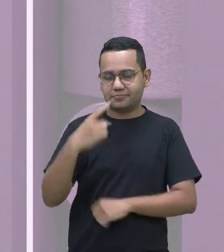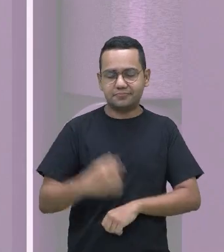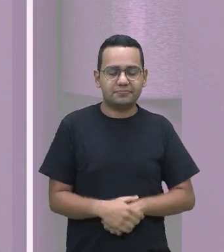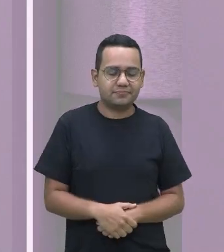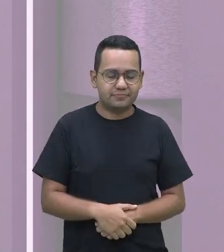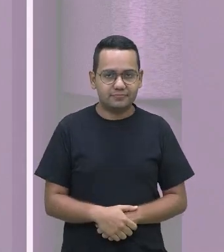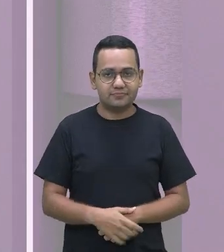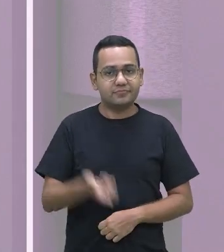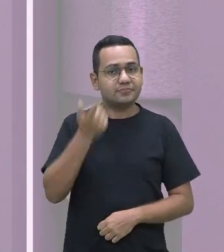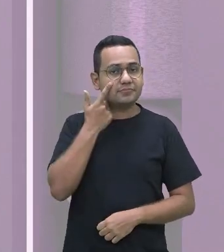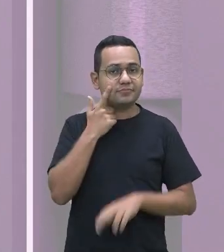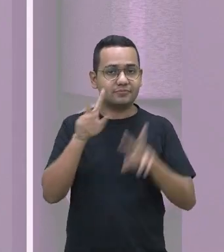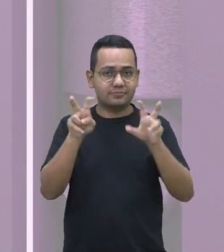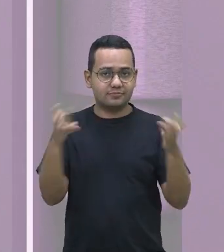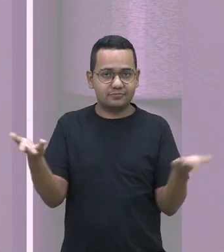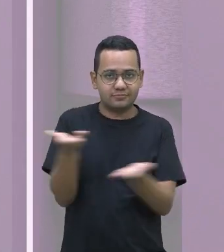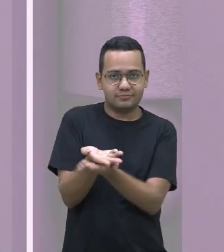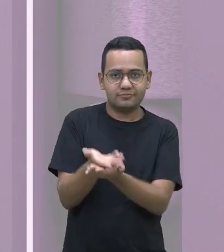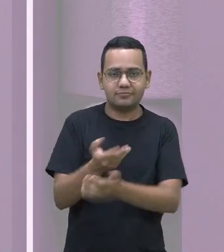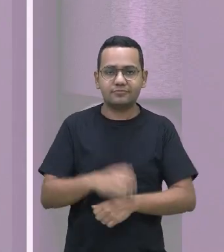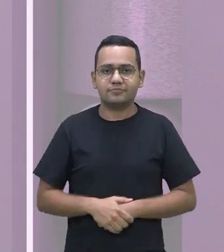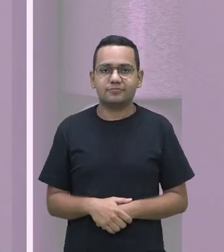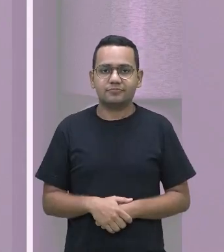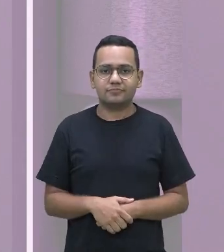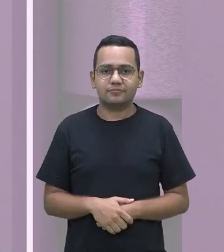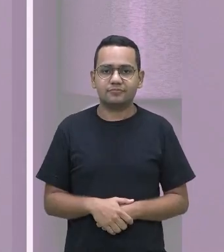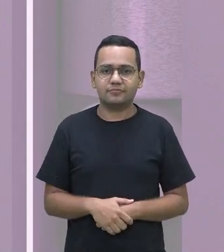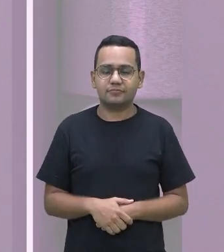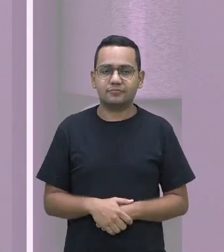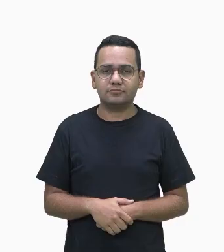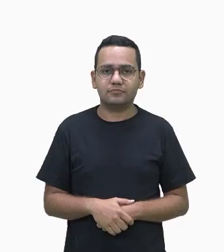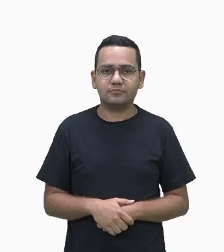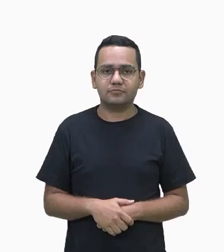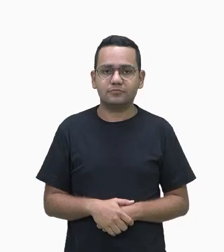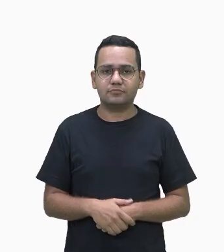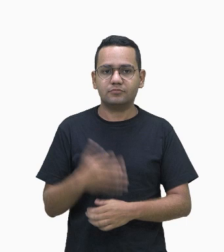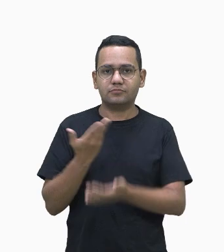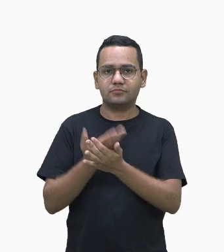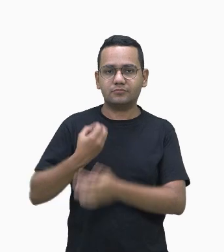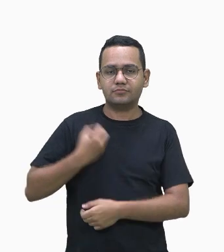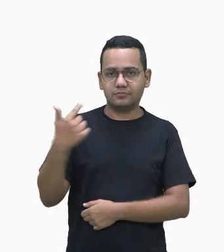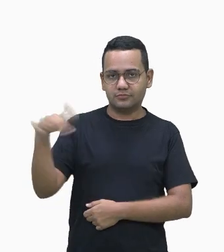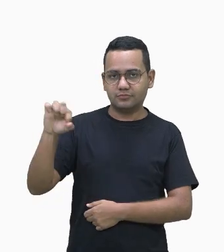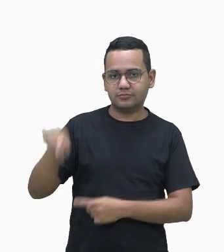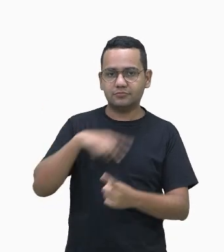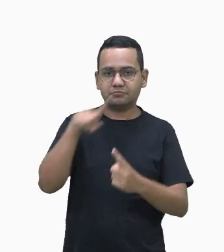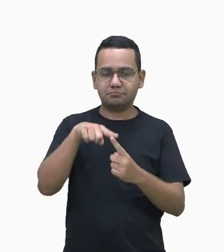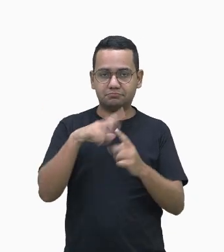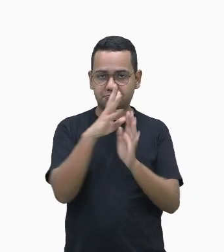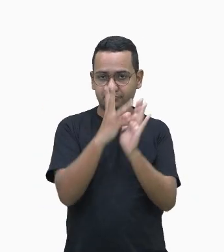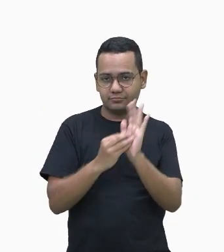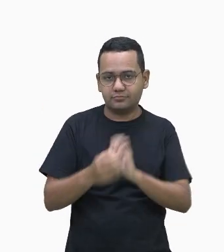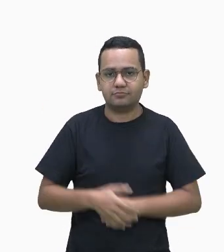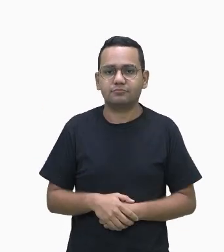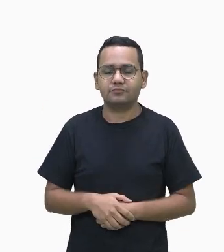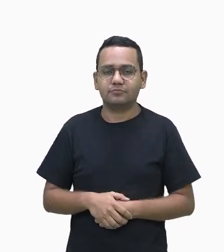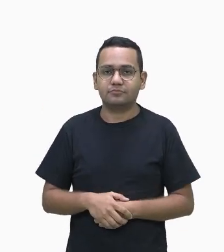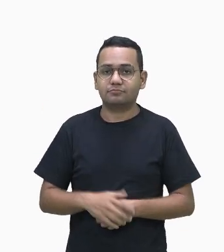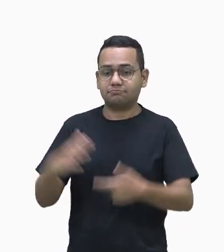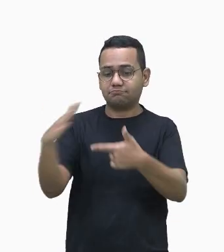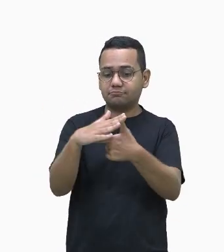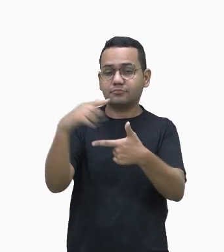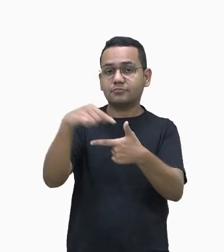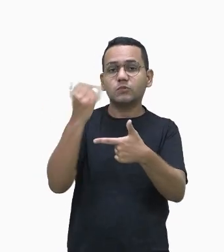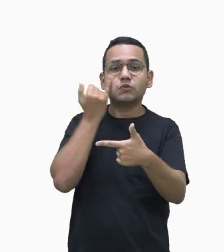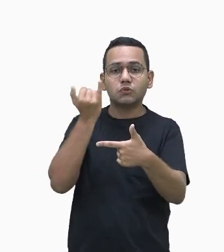vamos juntos verificar o que é que temos para estudar. A nossa aula, de número 70, tem como objeto de conhecimento